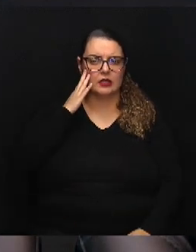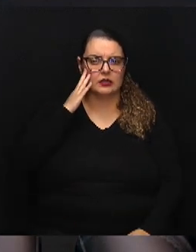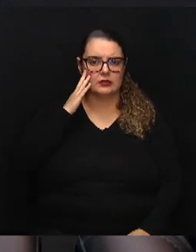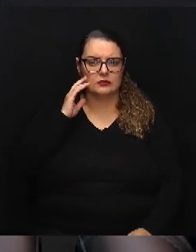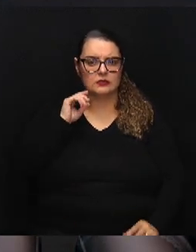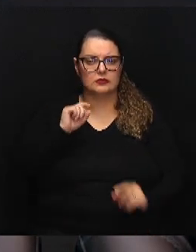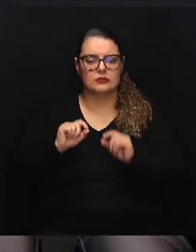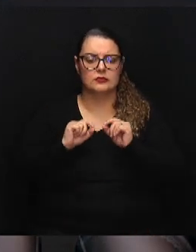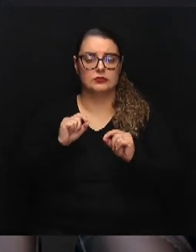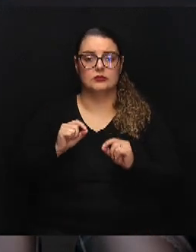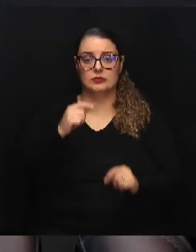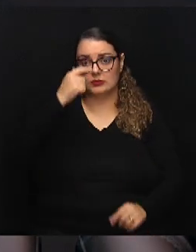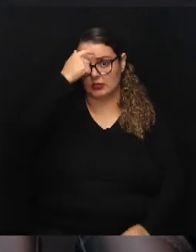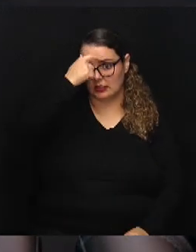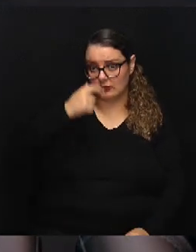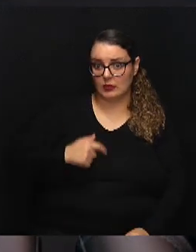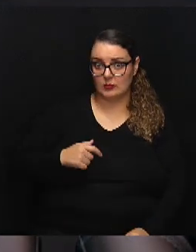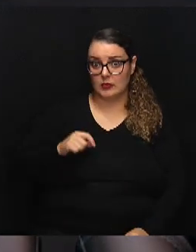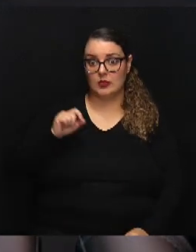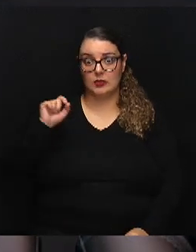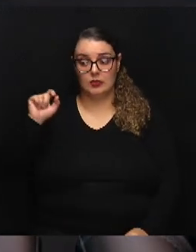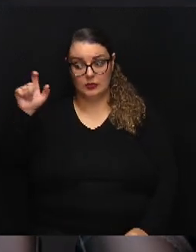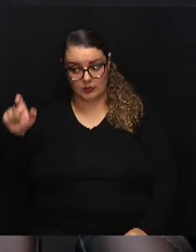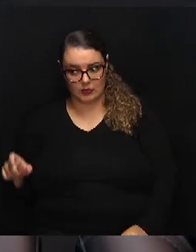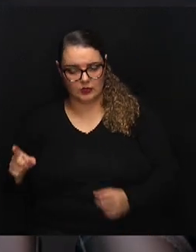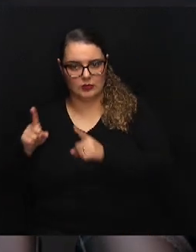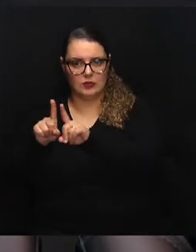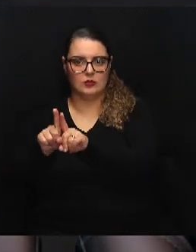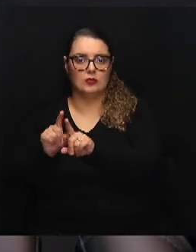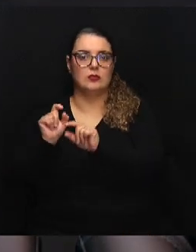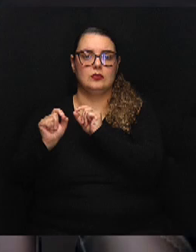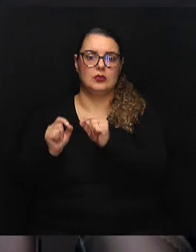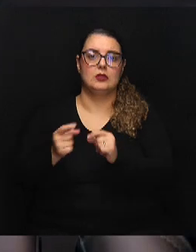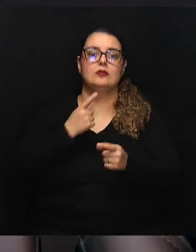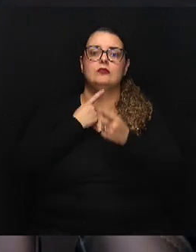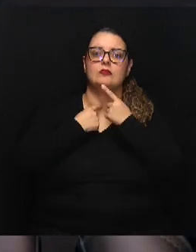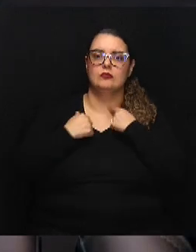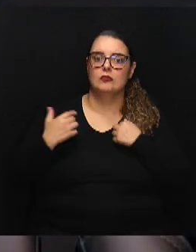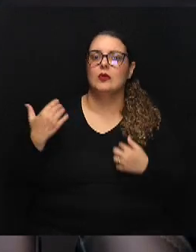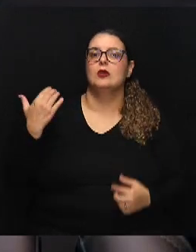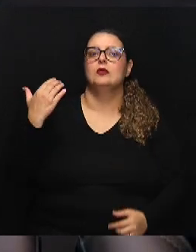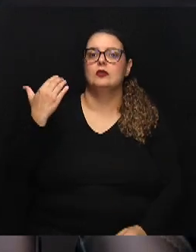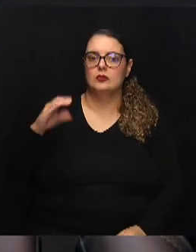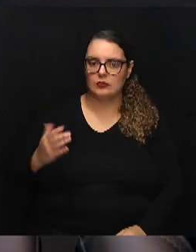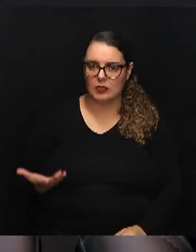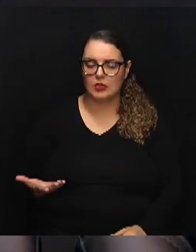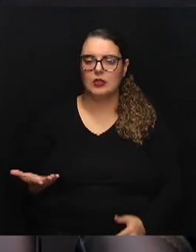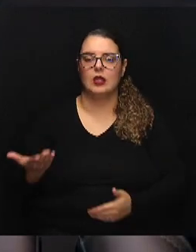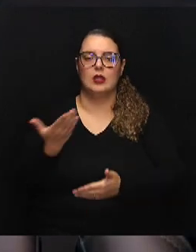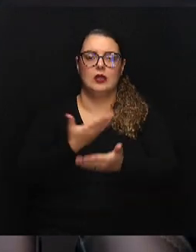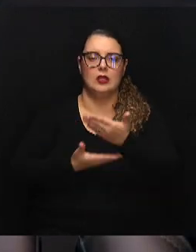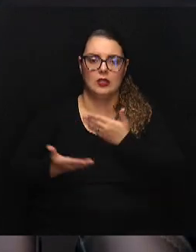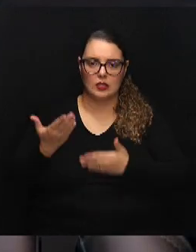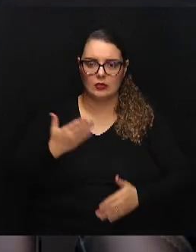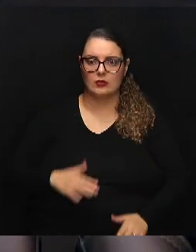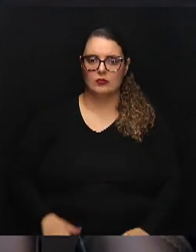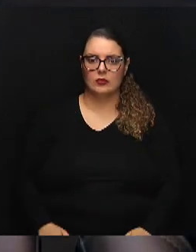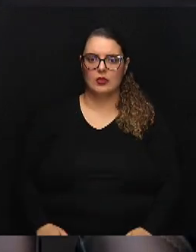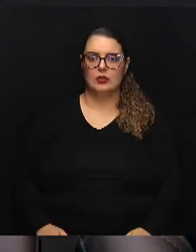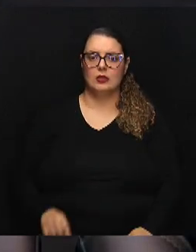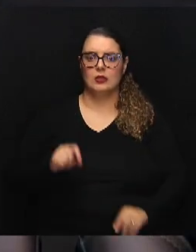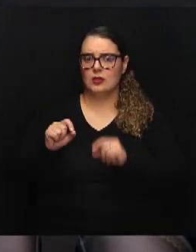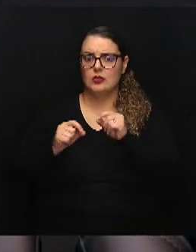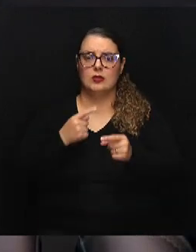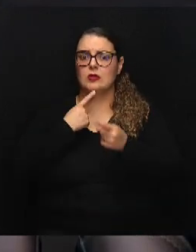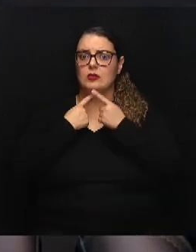é seu e do seu parceiro, o que vocês têm o desejo de realmente postar e compartilhar, e o que é um desejo